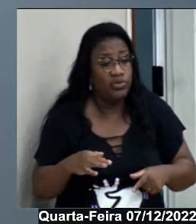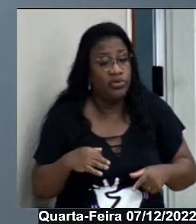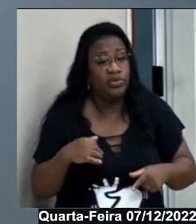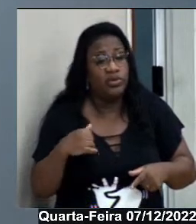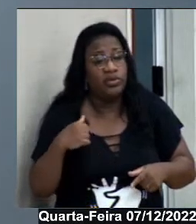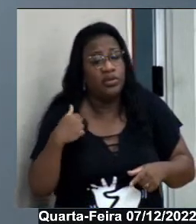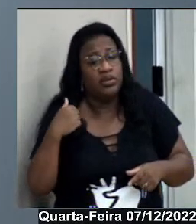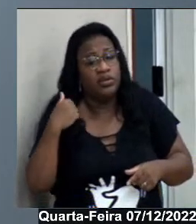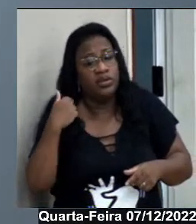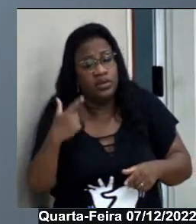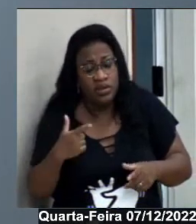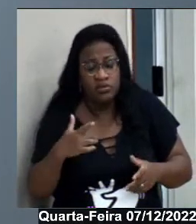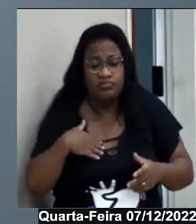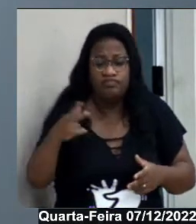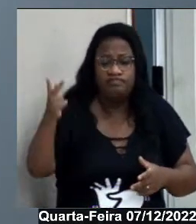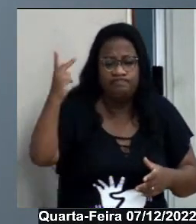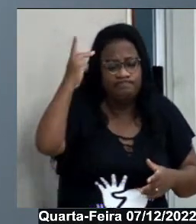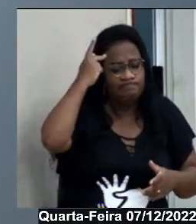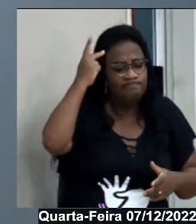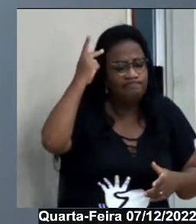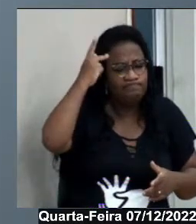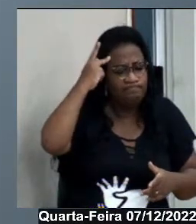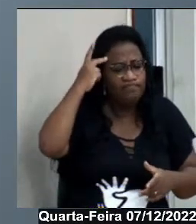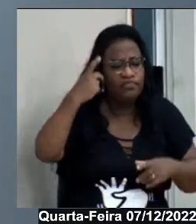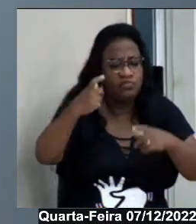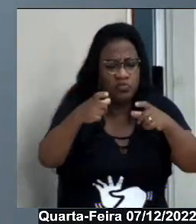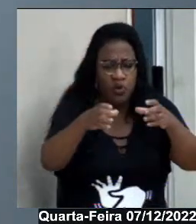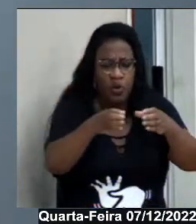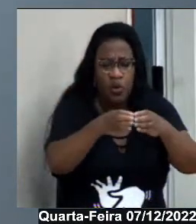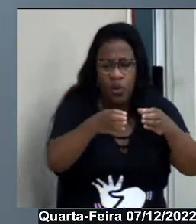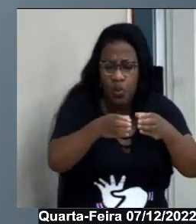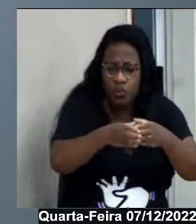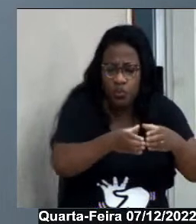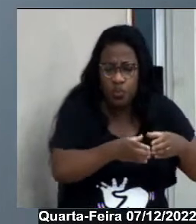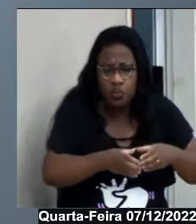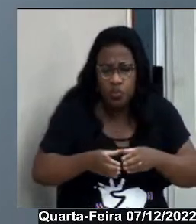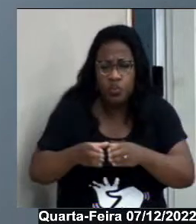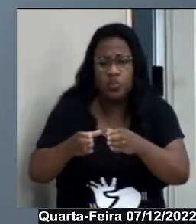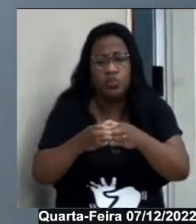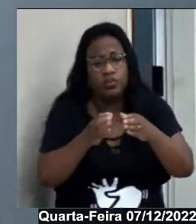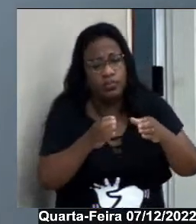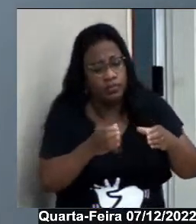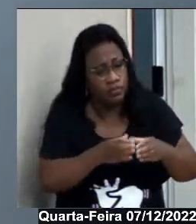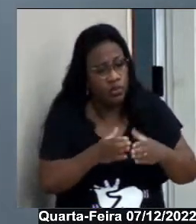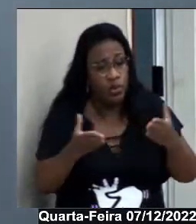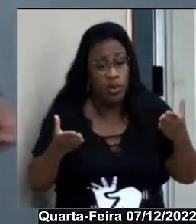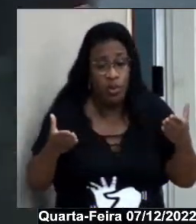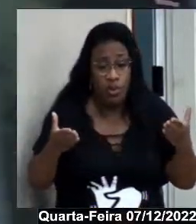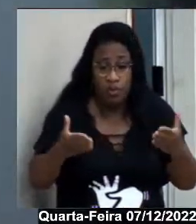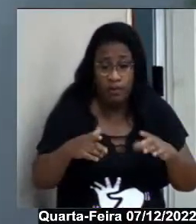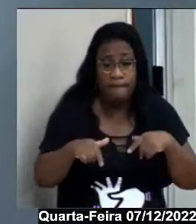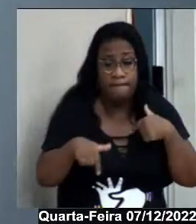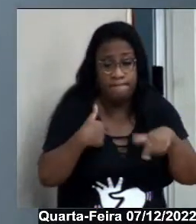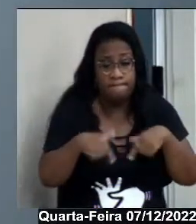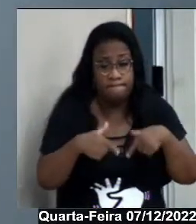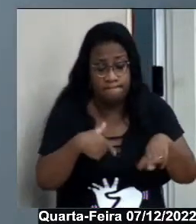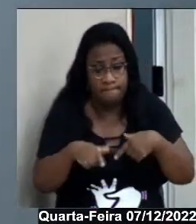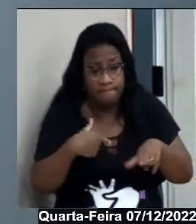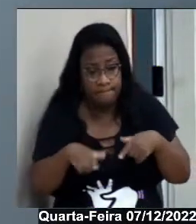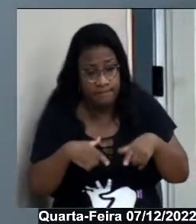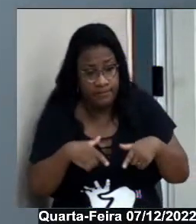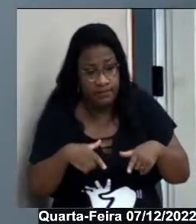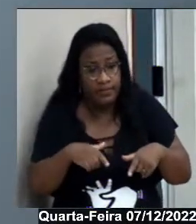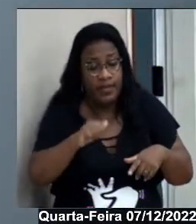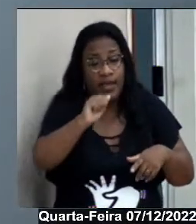Passei por alguns clubes, como a ABB e São Paulo Futebol Clube, e tive a felicidade de trabalhar numa entidade social que talvez alguns